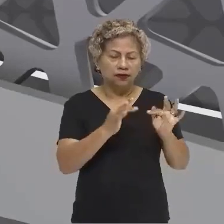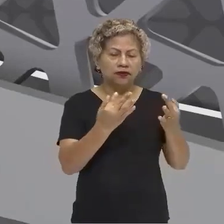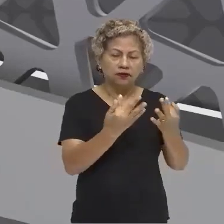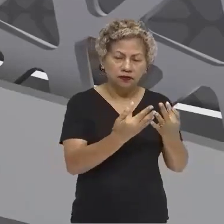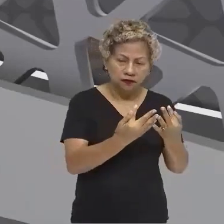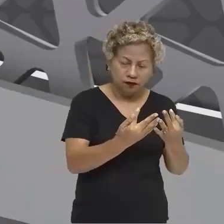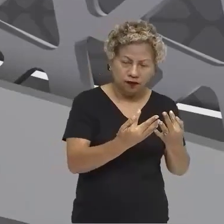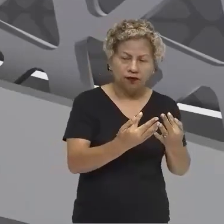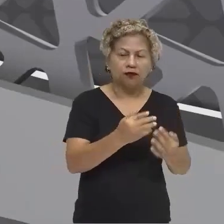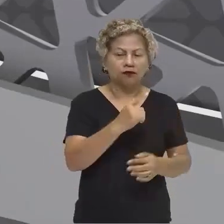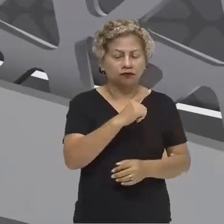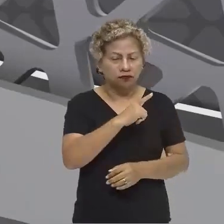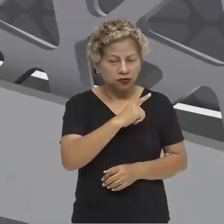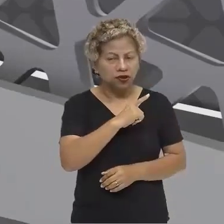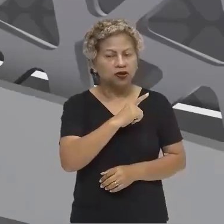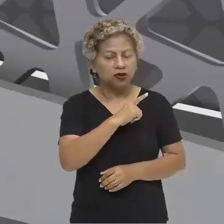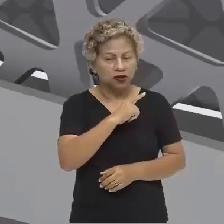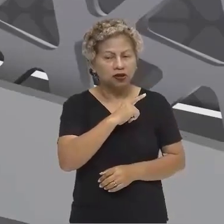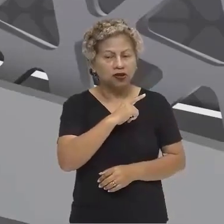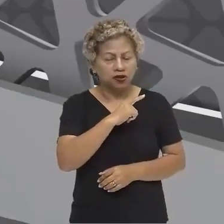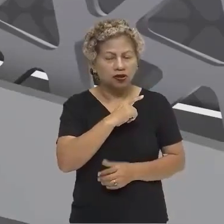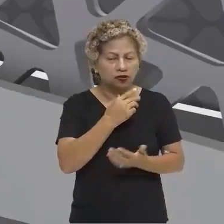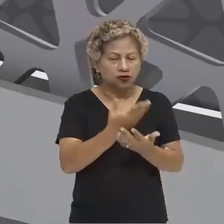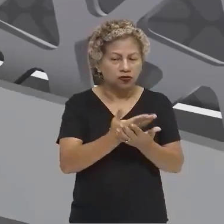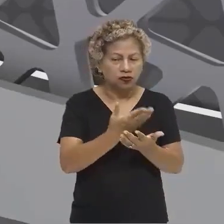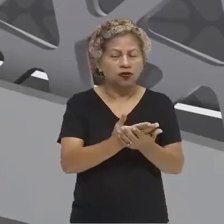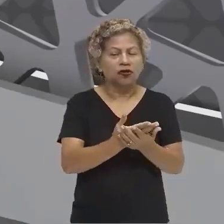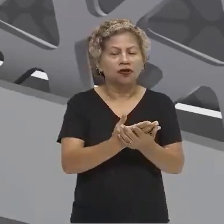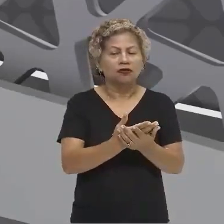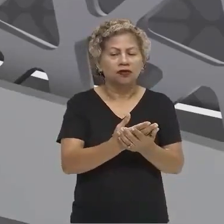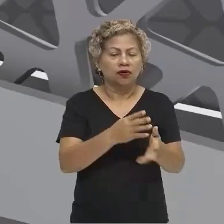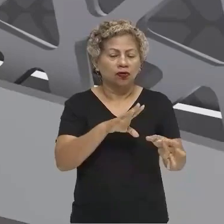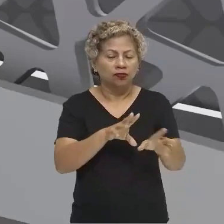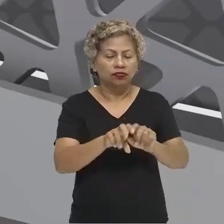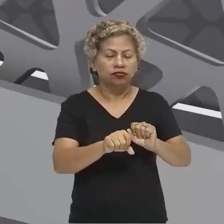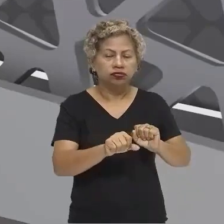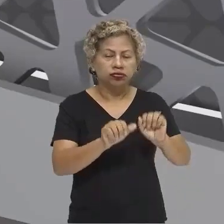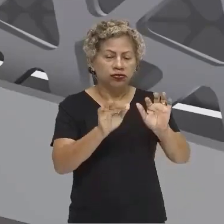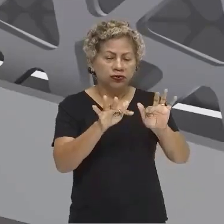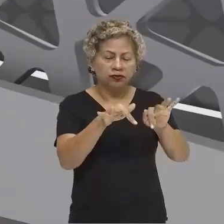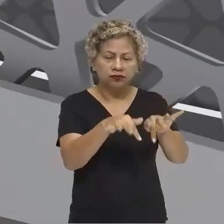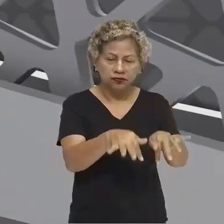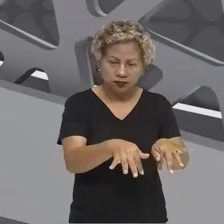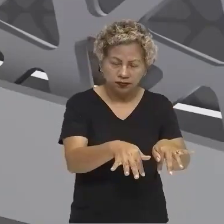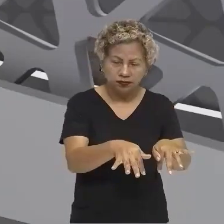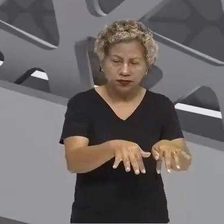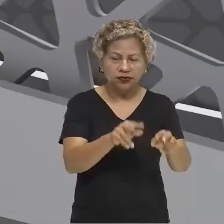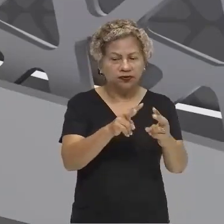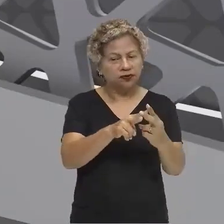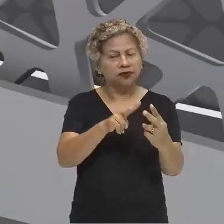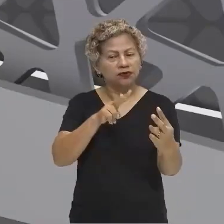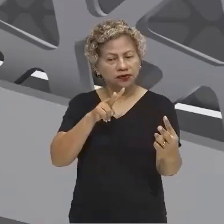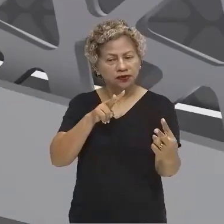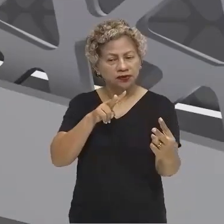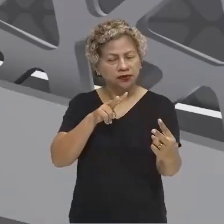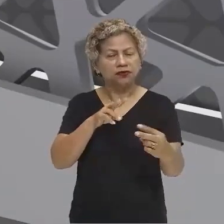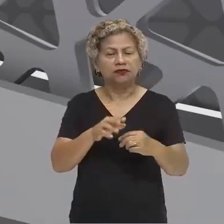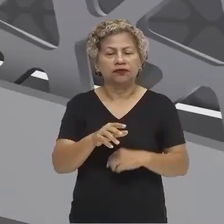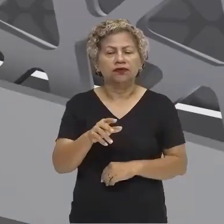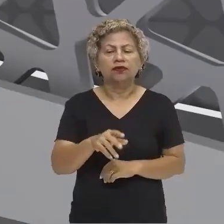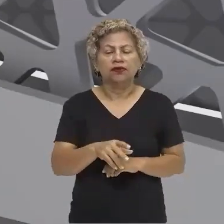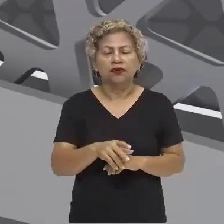que utilizaram, que cursaram o ensino com mediação tecnológica.